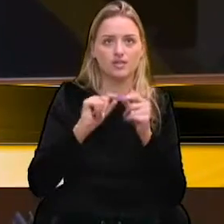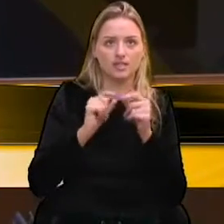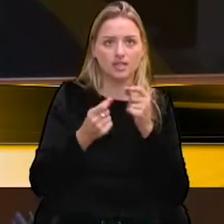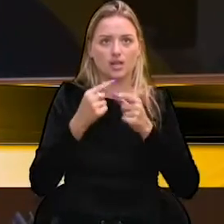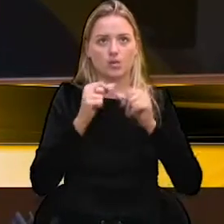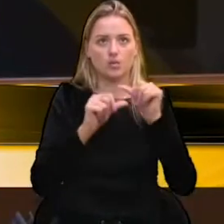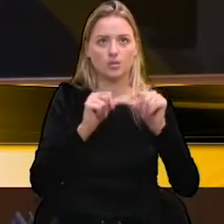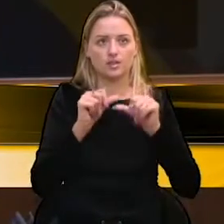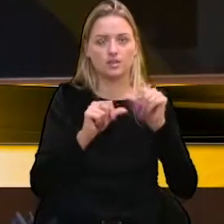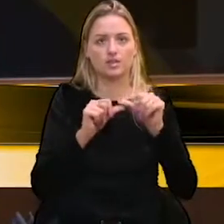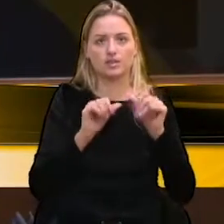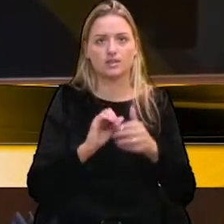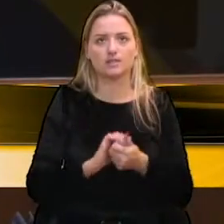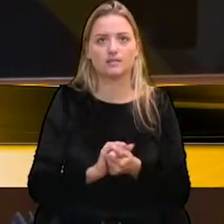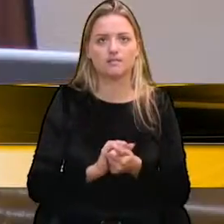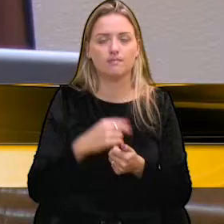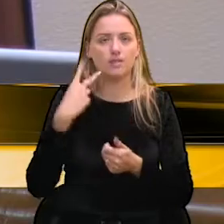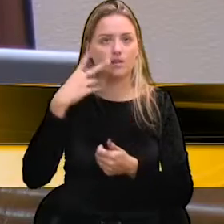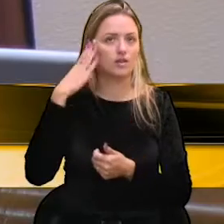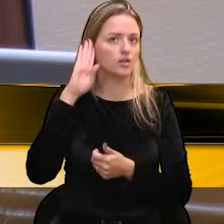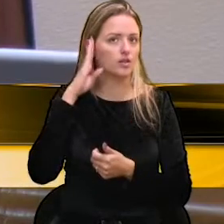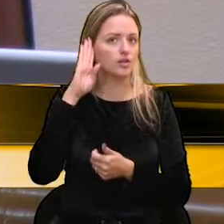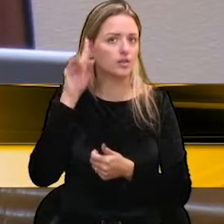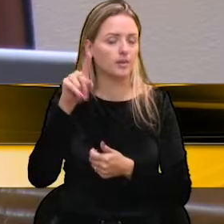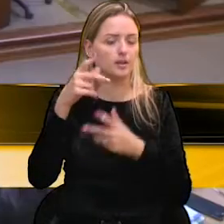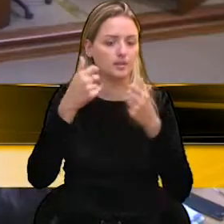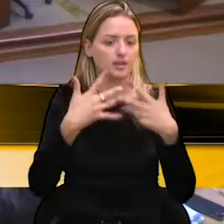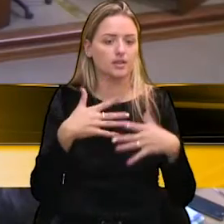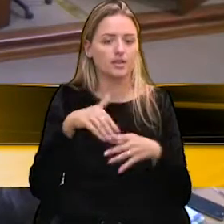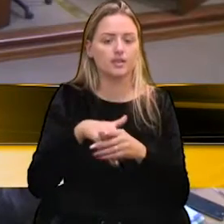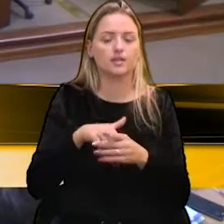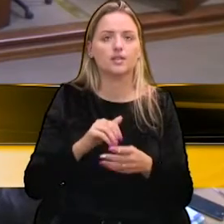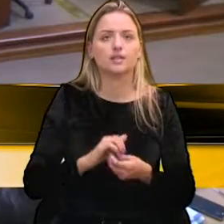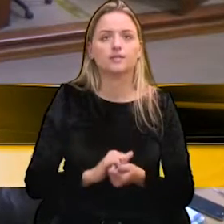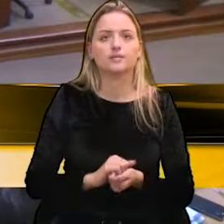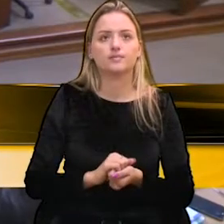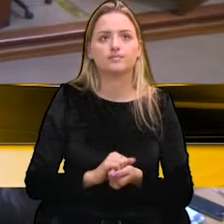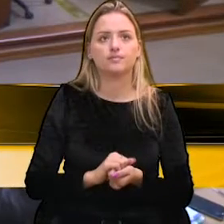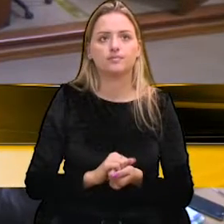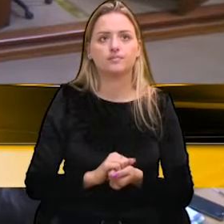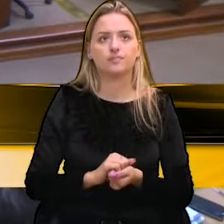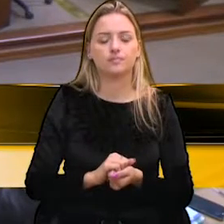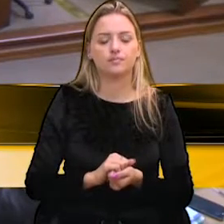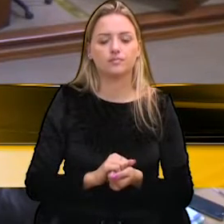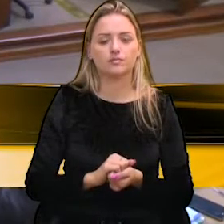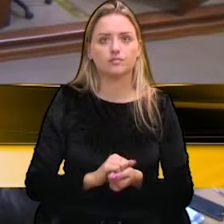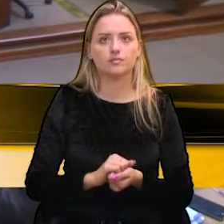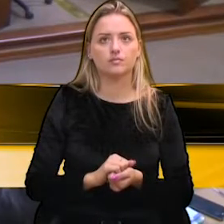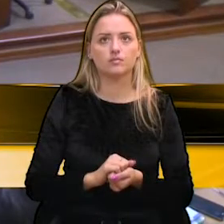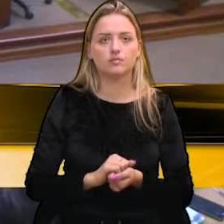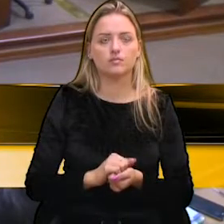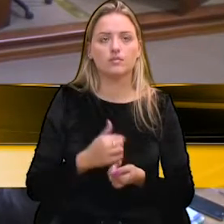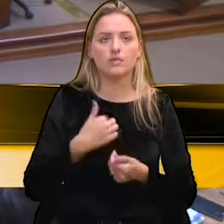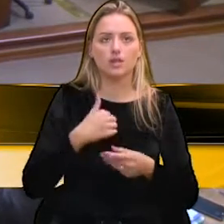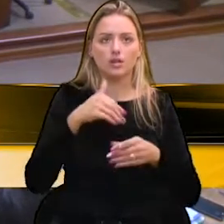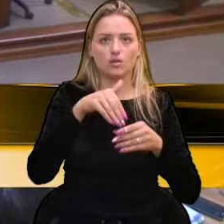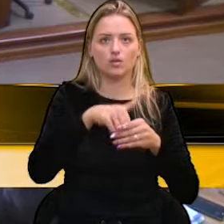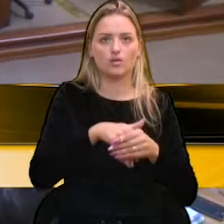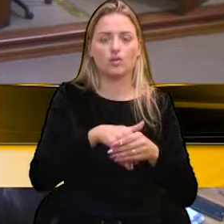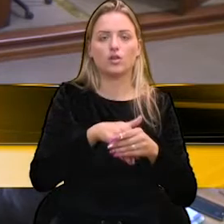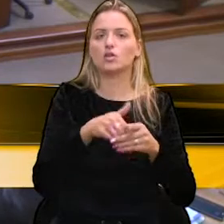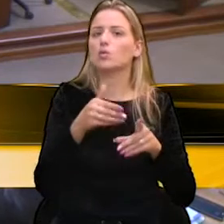vereador. Vereador Tomé, para declarar o voto. Eu, assim, vou votar